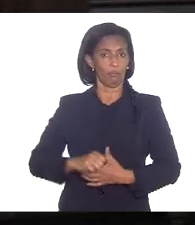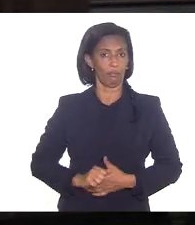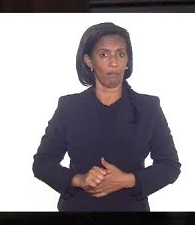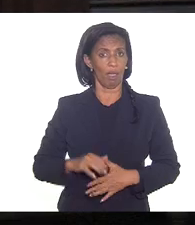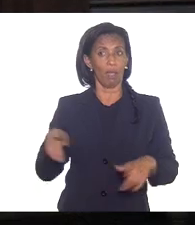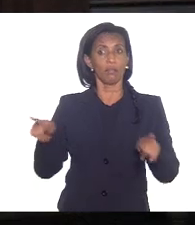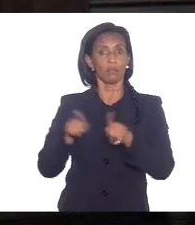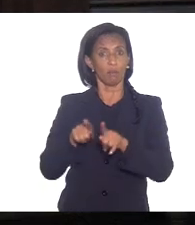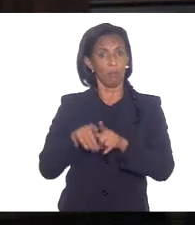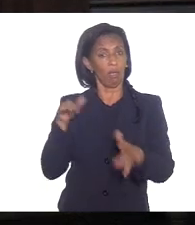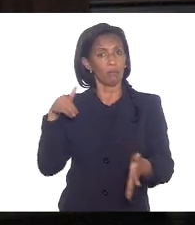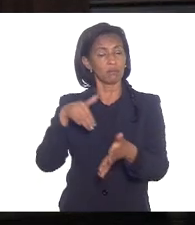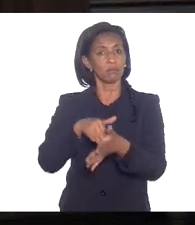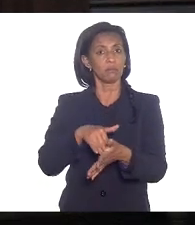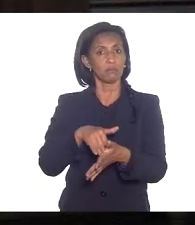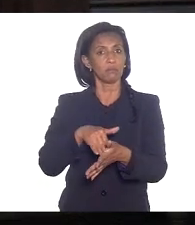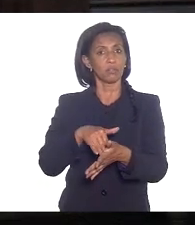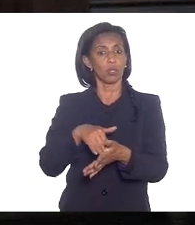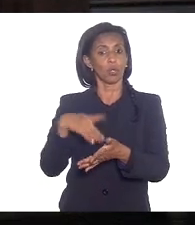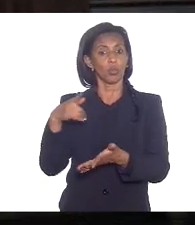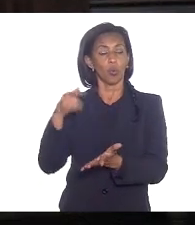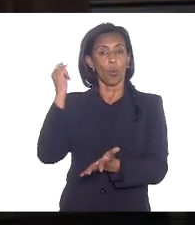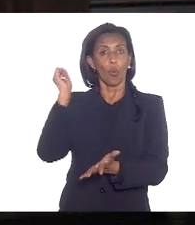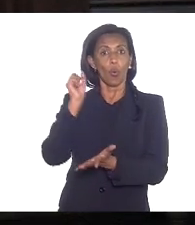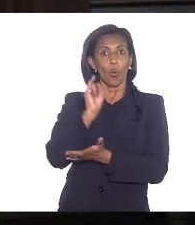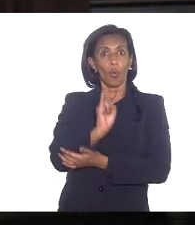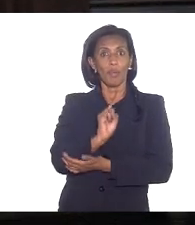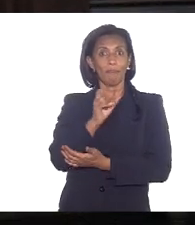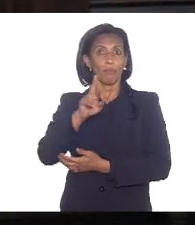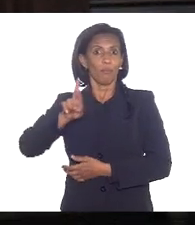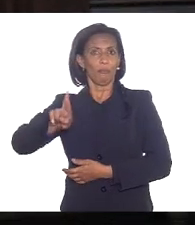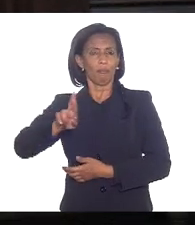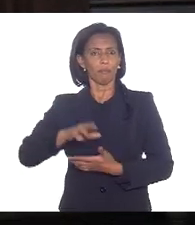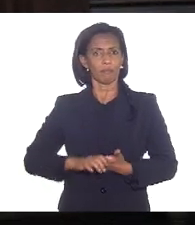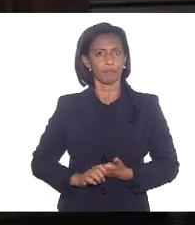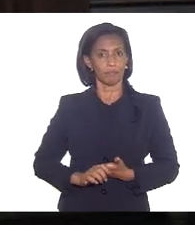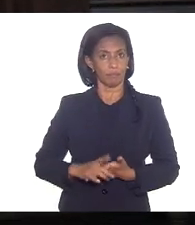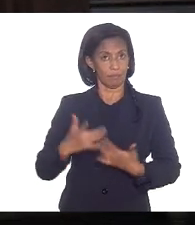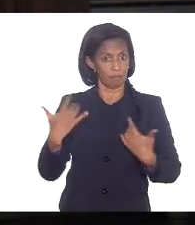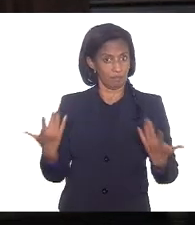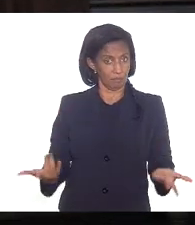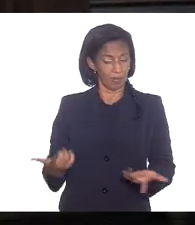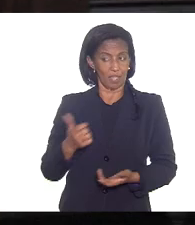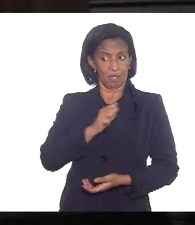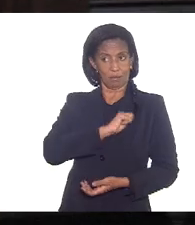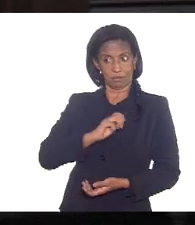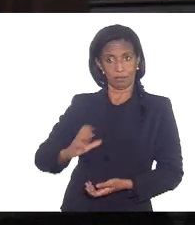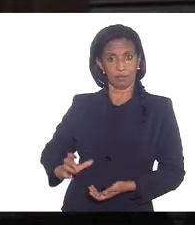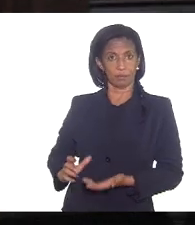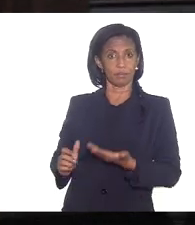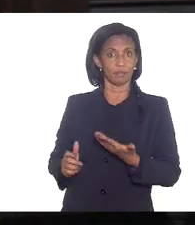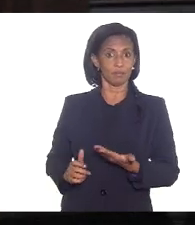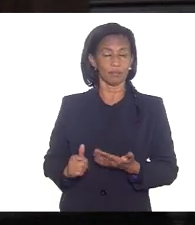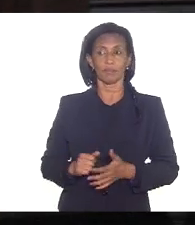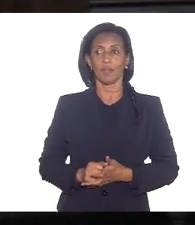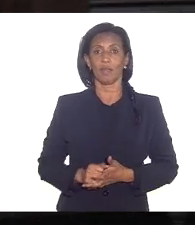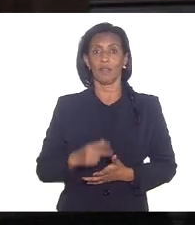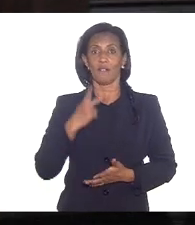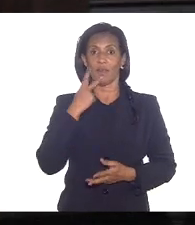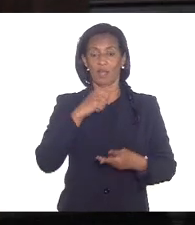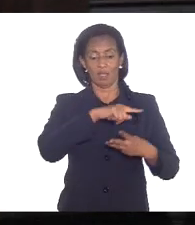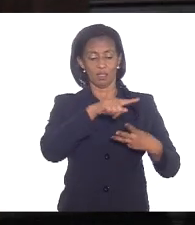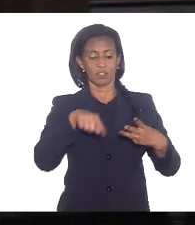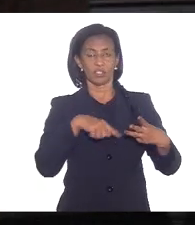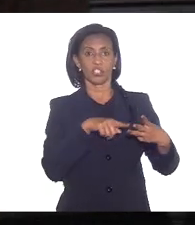até mesmo do INPI a renda mas queijo Deputado André Ceciliano citar